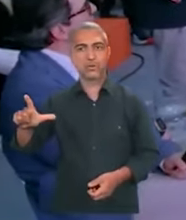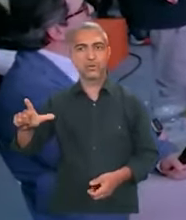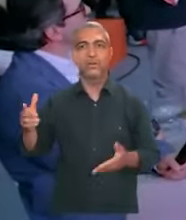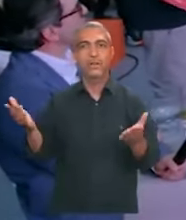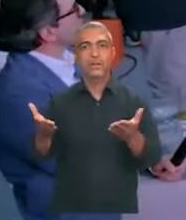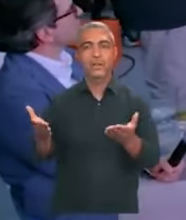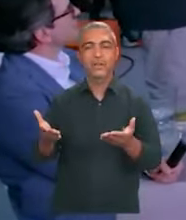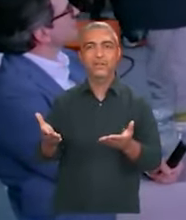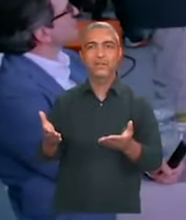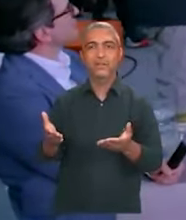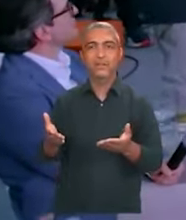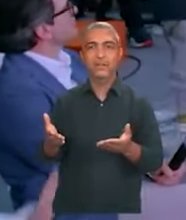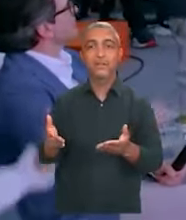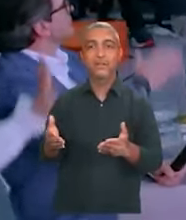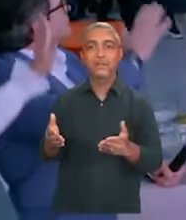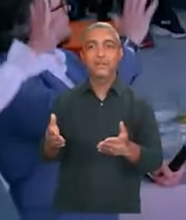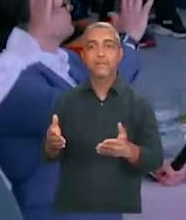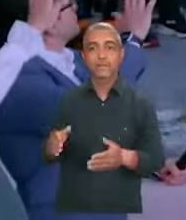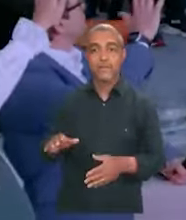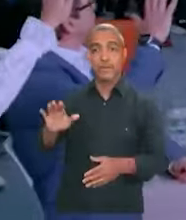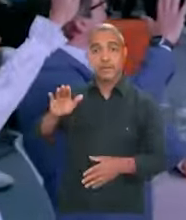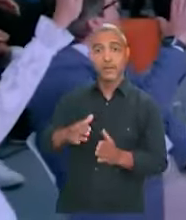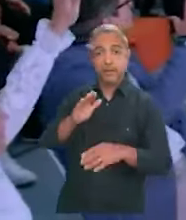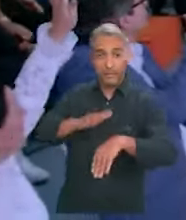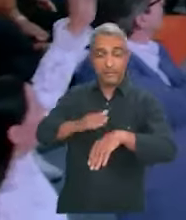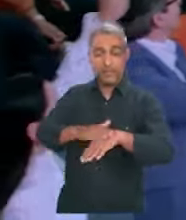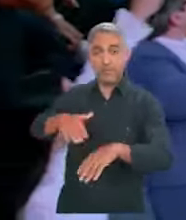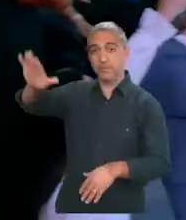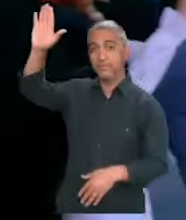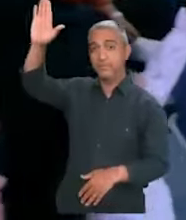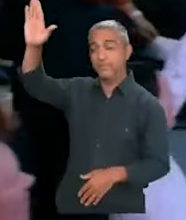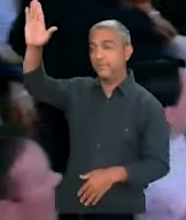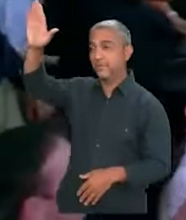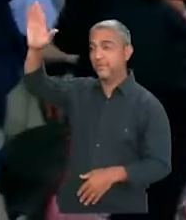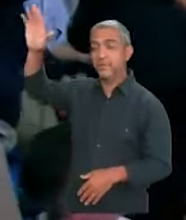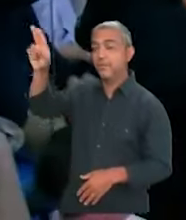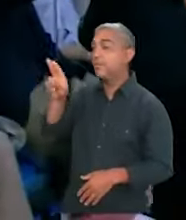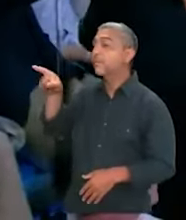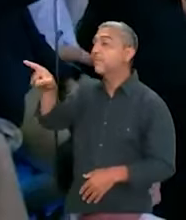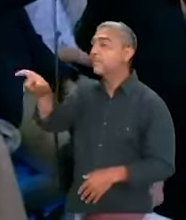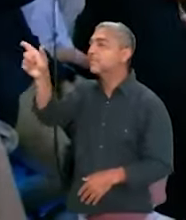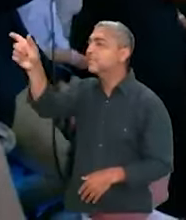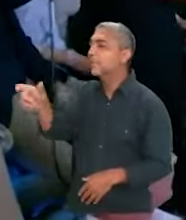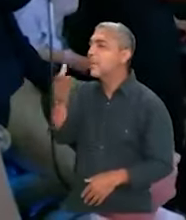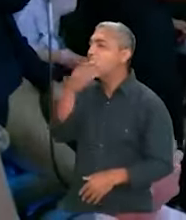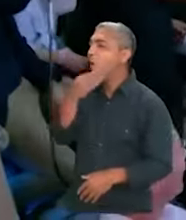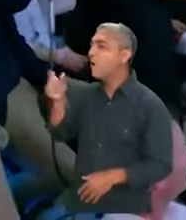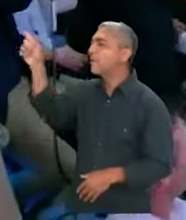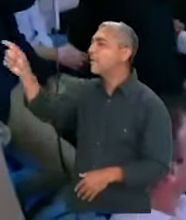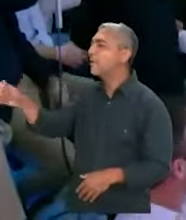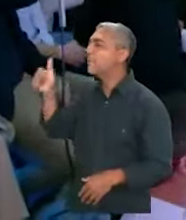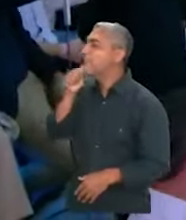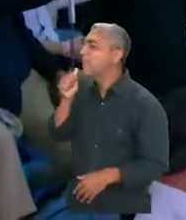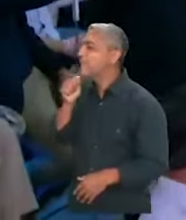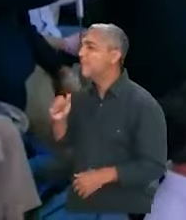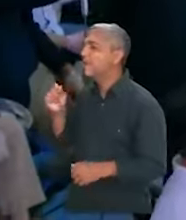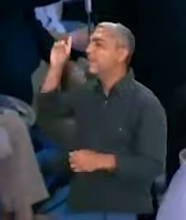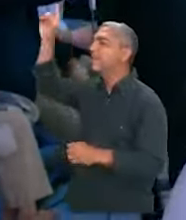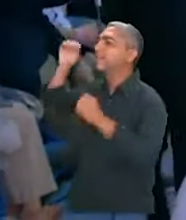despedir eles? Levanta a mão e digam assim após mim, Henrique, Sara, sejam cheios do Espírito Santo.